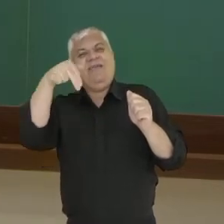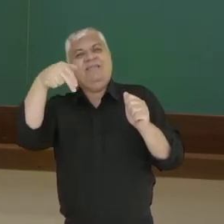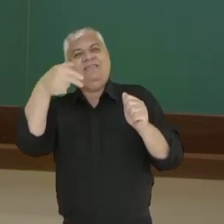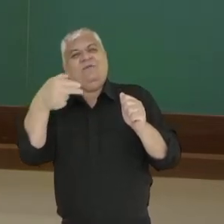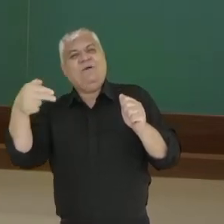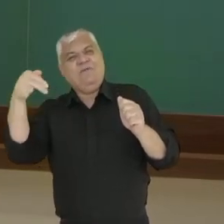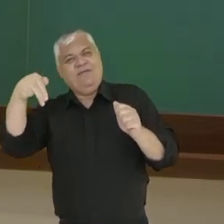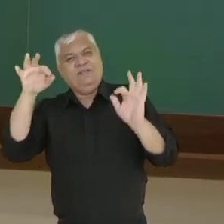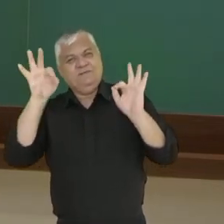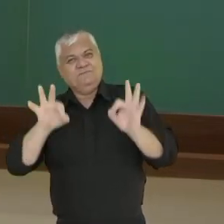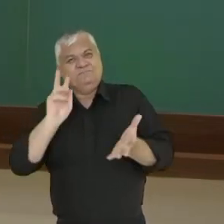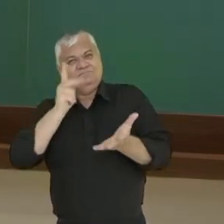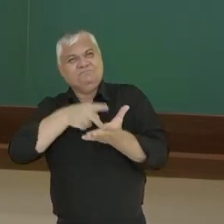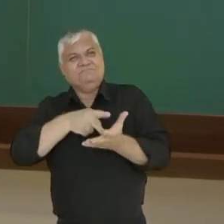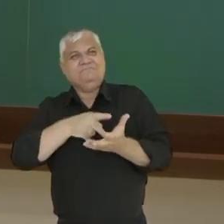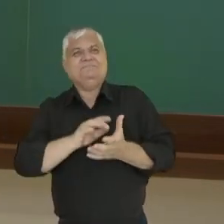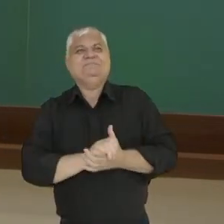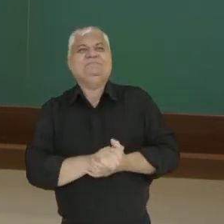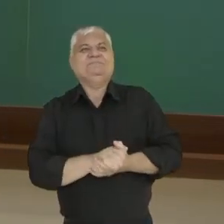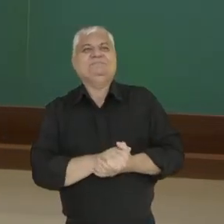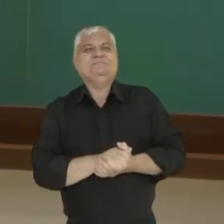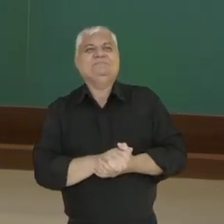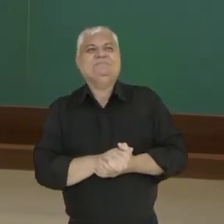n. Verdadeira.